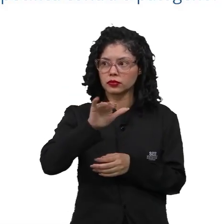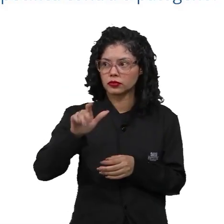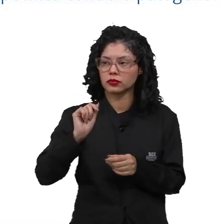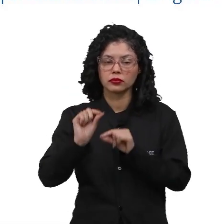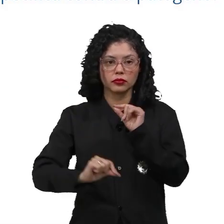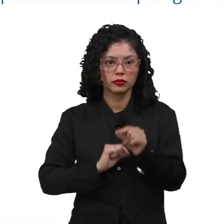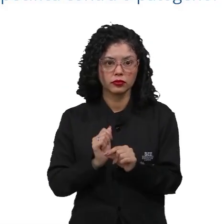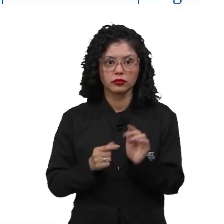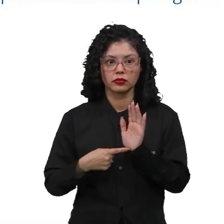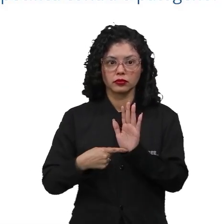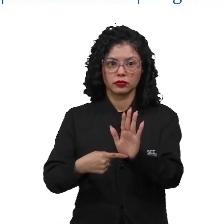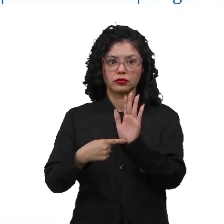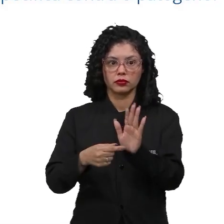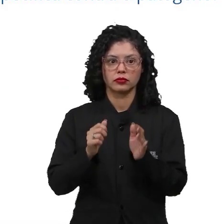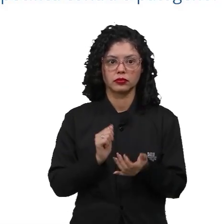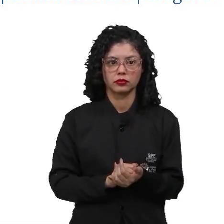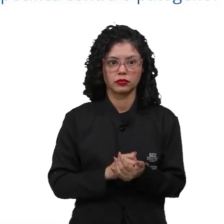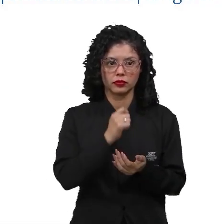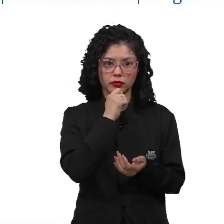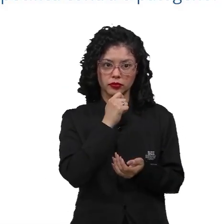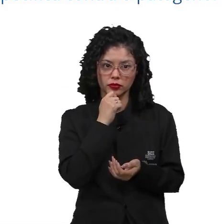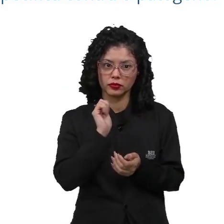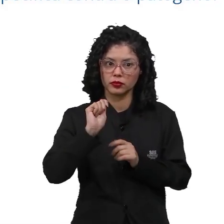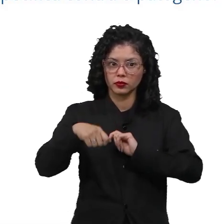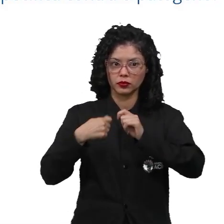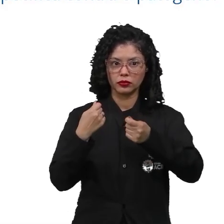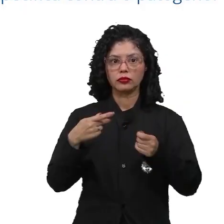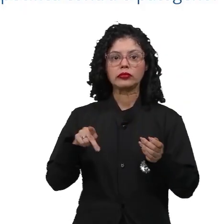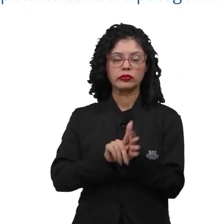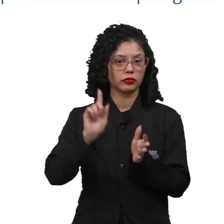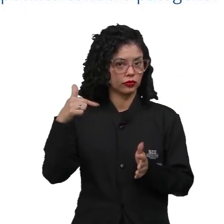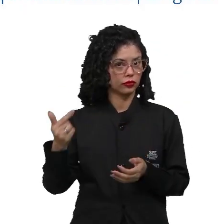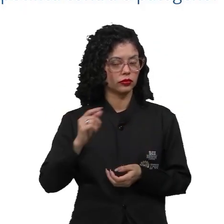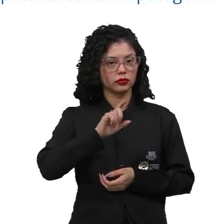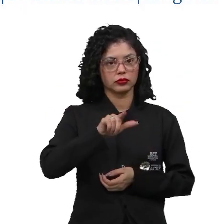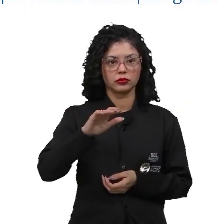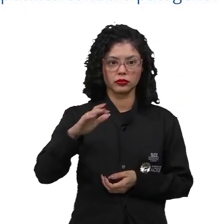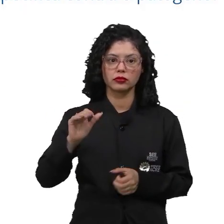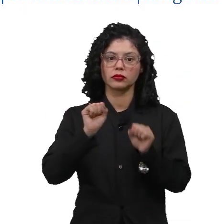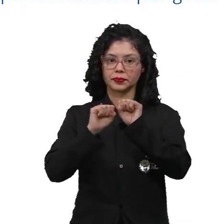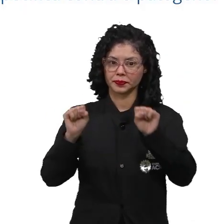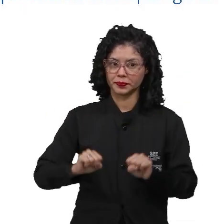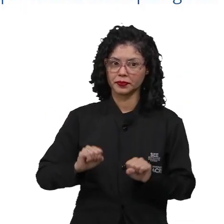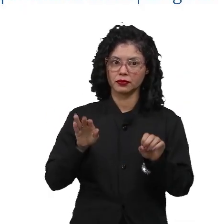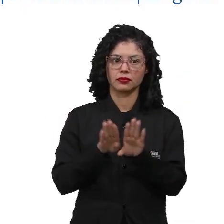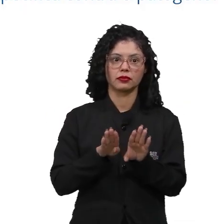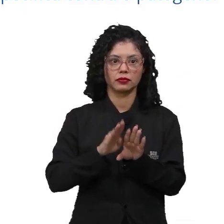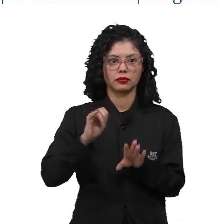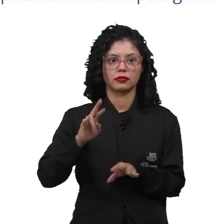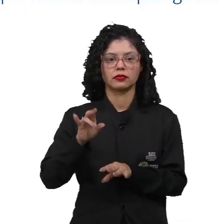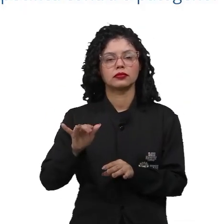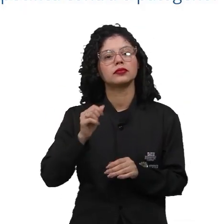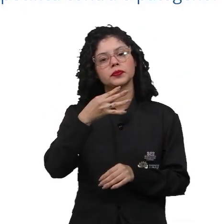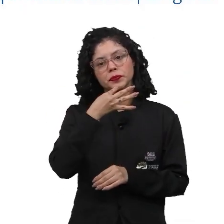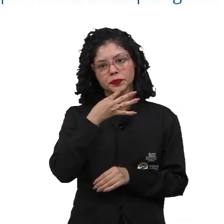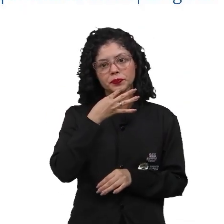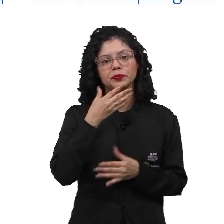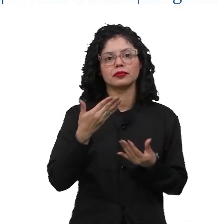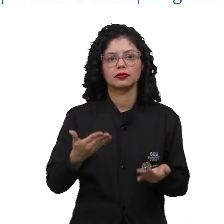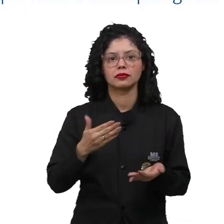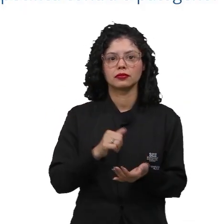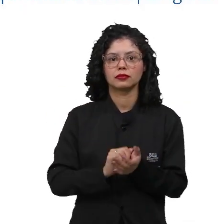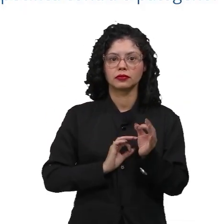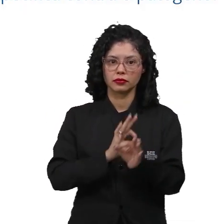vai o quê? Vai expor a questão dos sinais para que outras células ali do sistema imune possam reconhecer